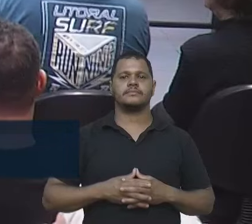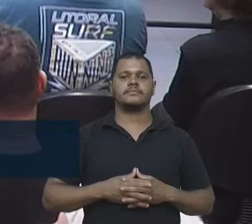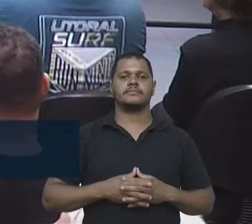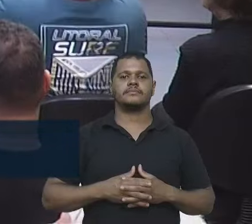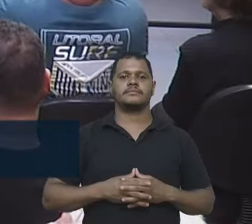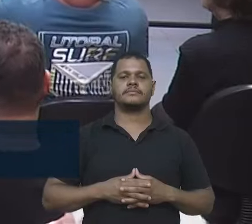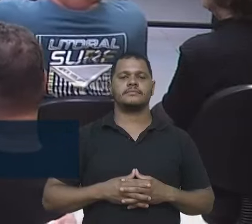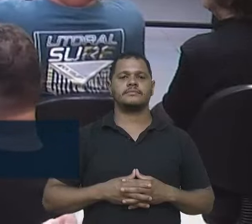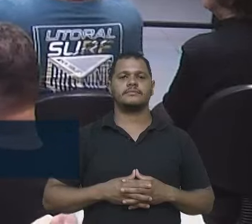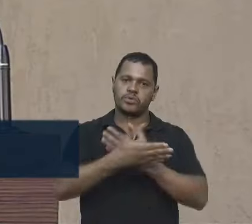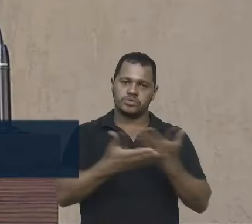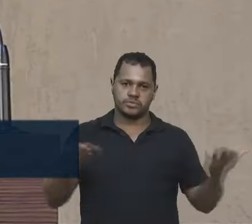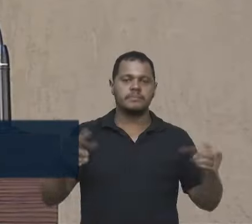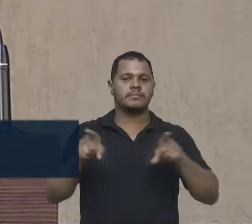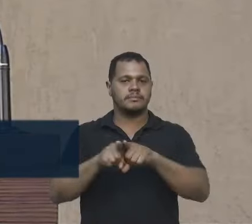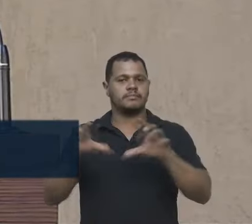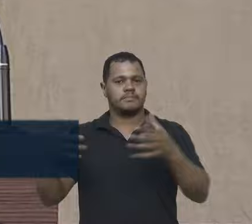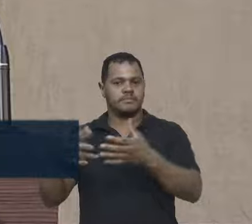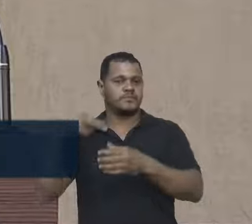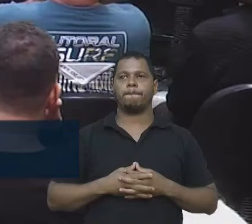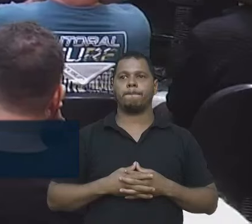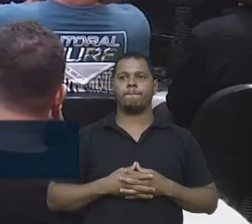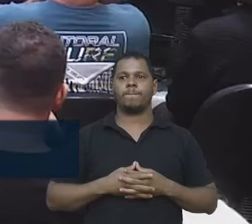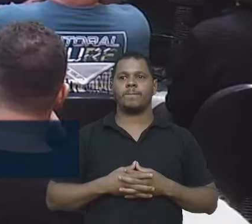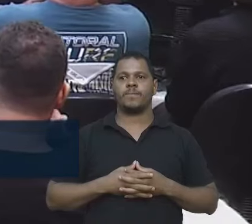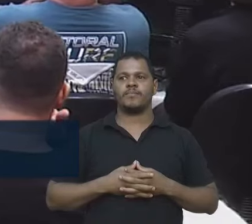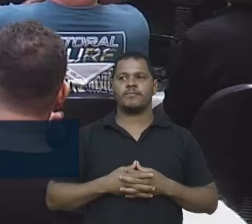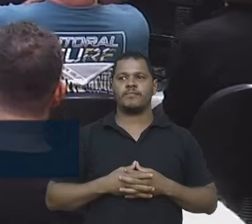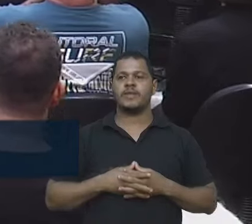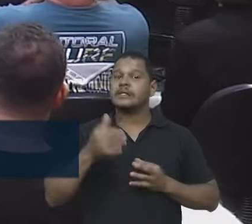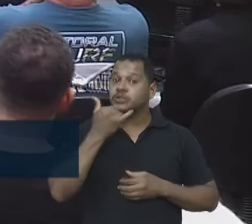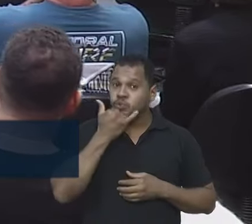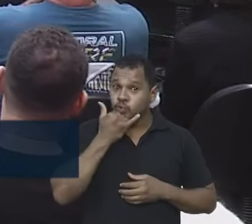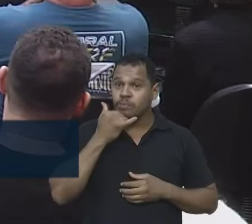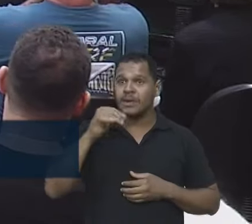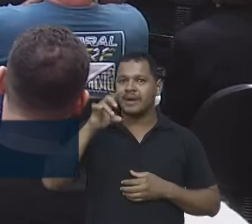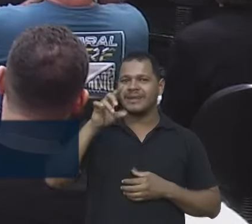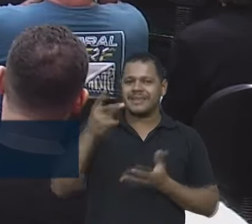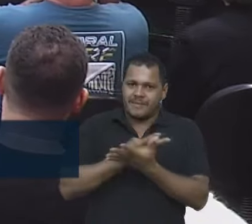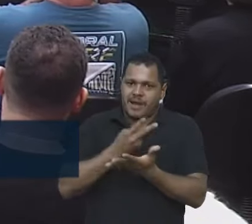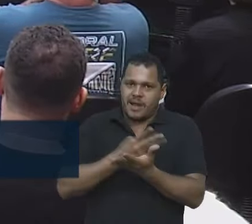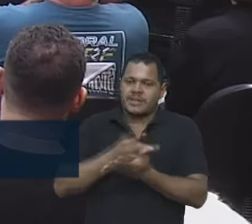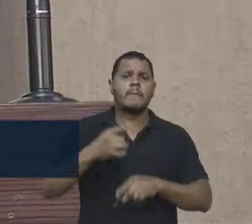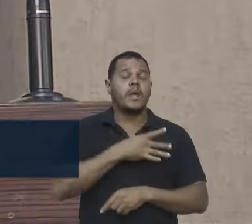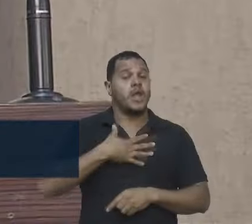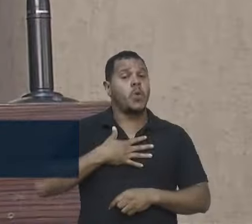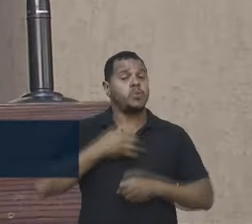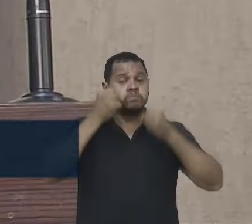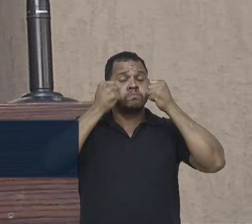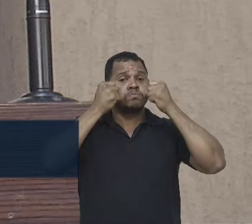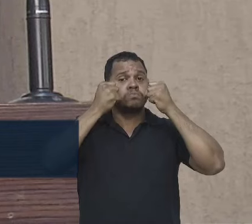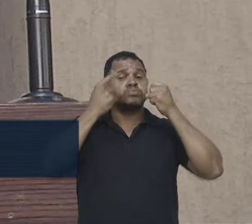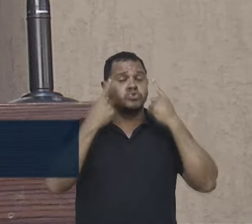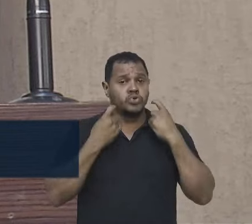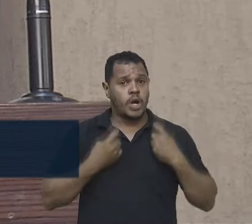Souza o projeto do moto aplicativo na cidade de Viçosa e também a fala deana Aparecida da Sil mãe que procura seu filho